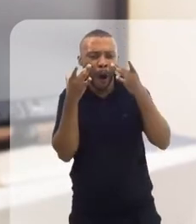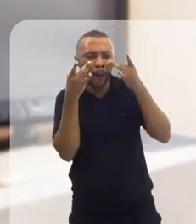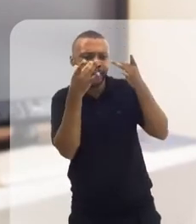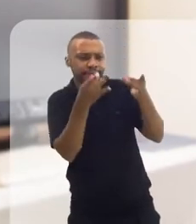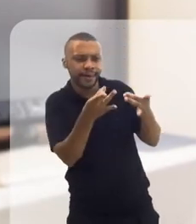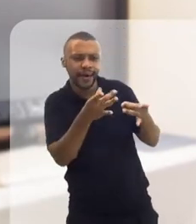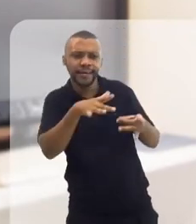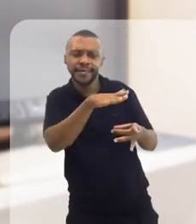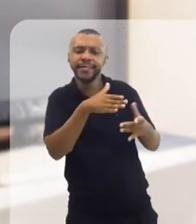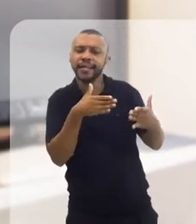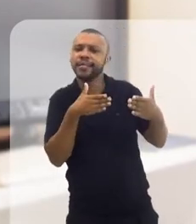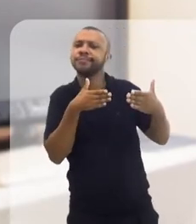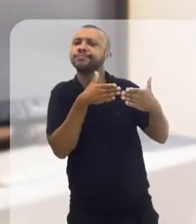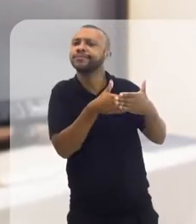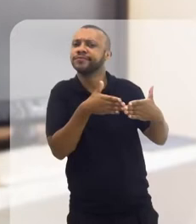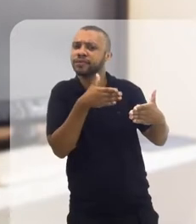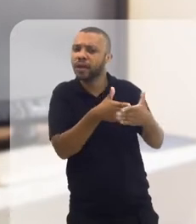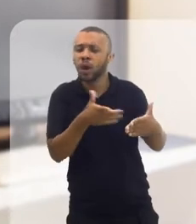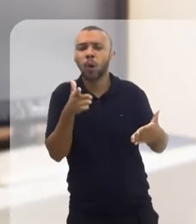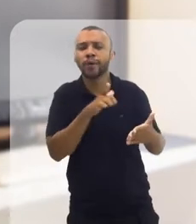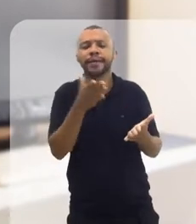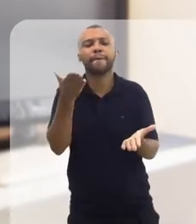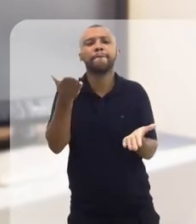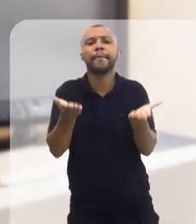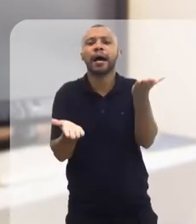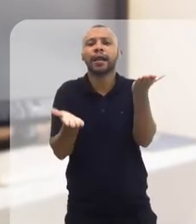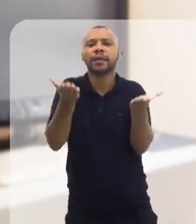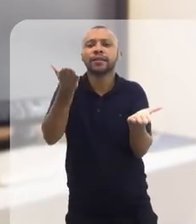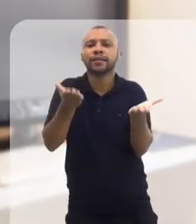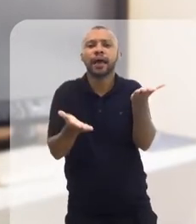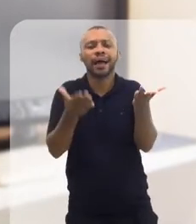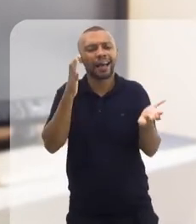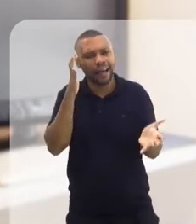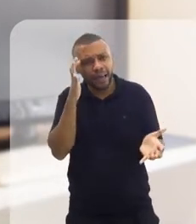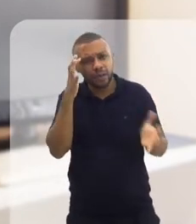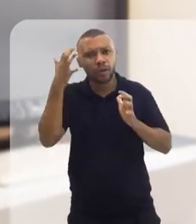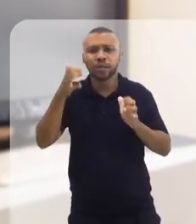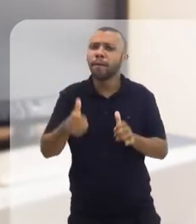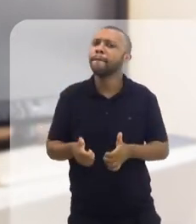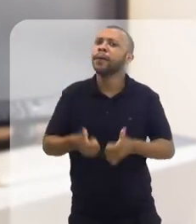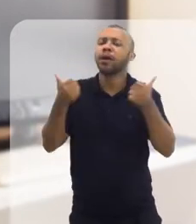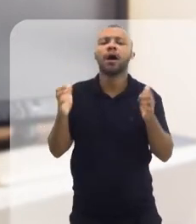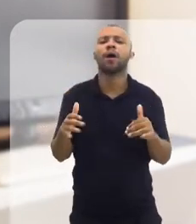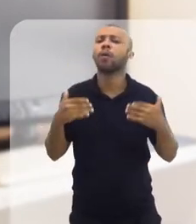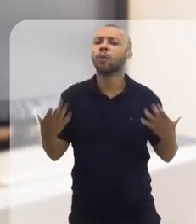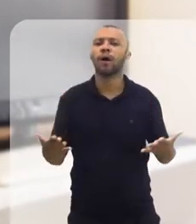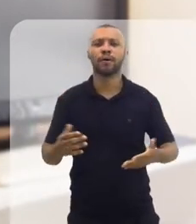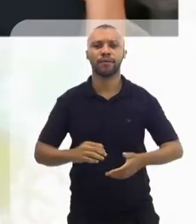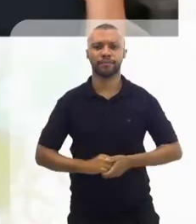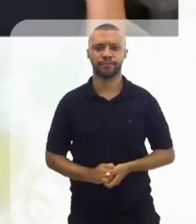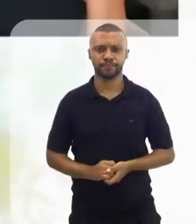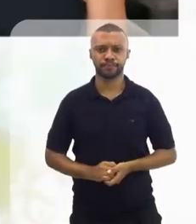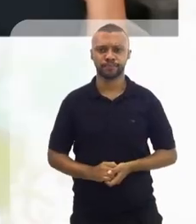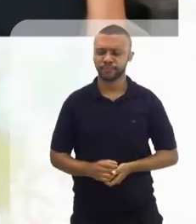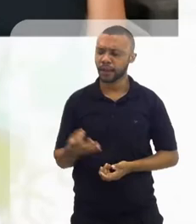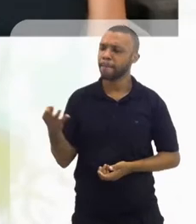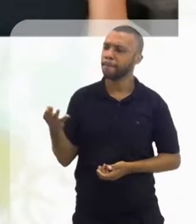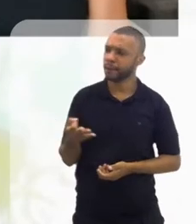poder olhar para essas dificuldades e conseguir pesar qual é a melhor solução. Foi o que eu entendi.